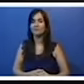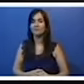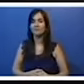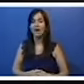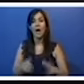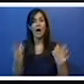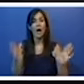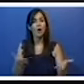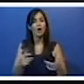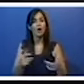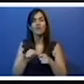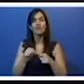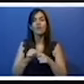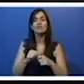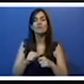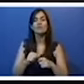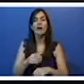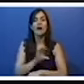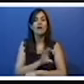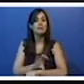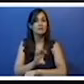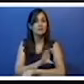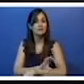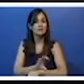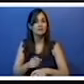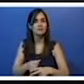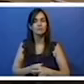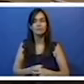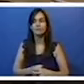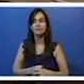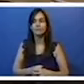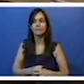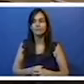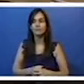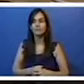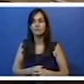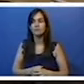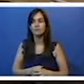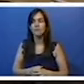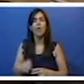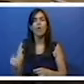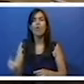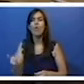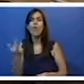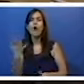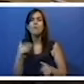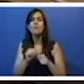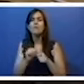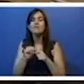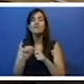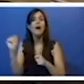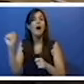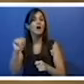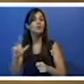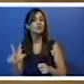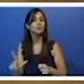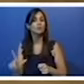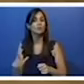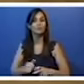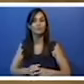para formar Azul a melhorzinha tá a Menorzinha quantas dessa eu preciso